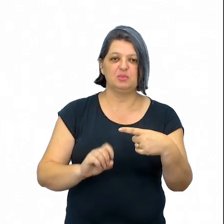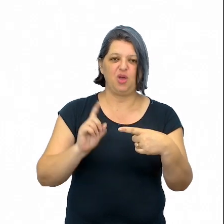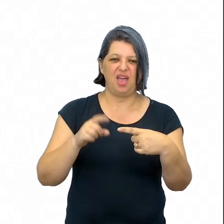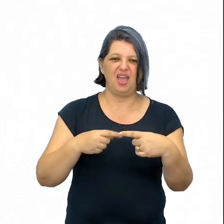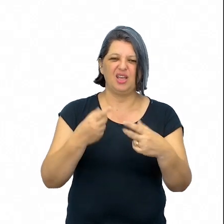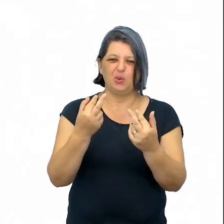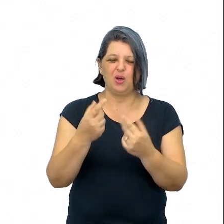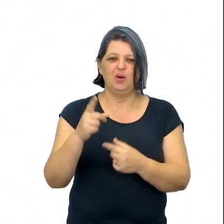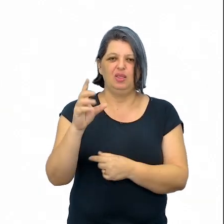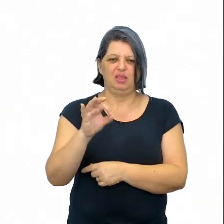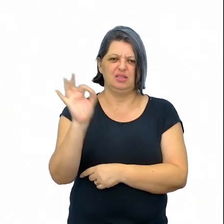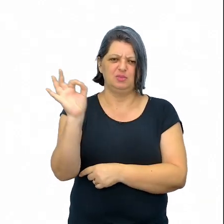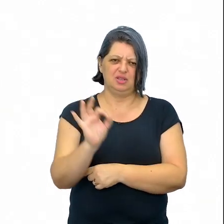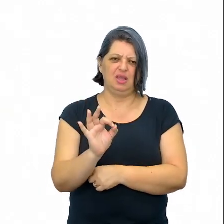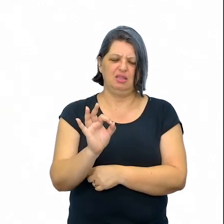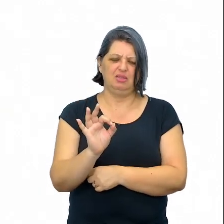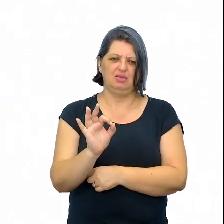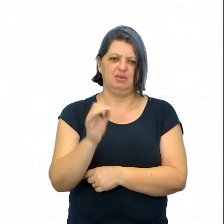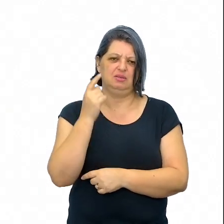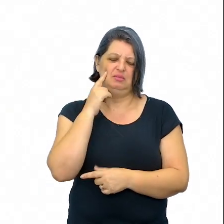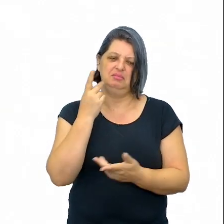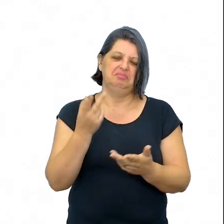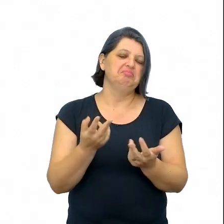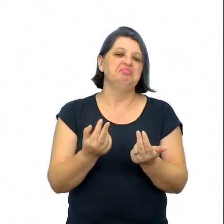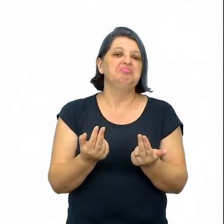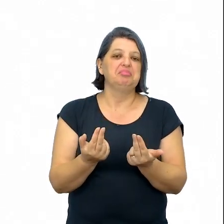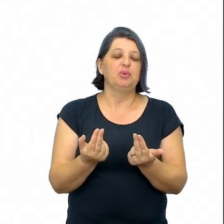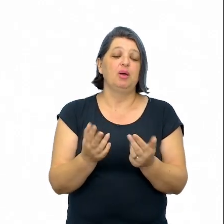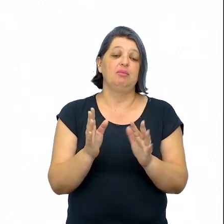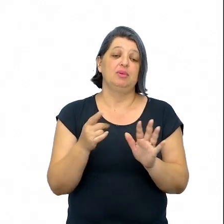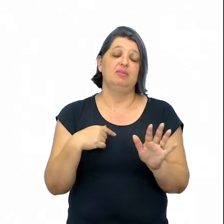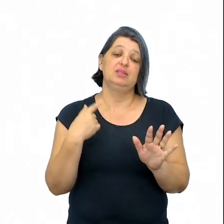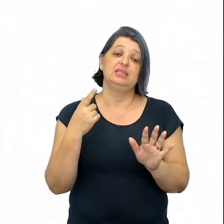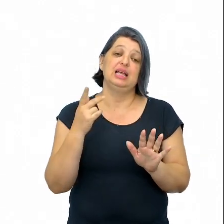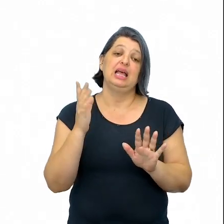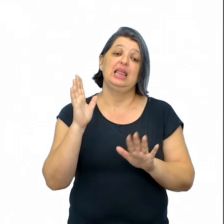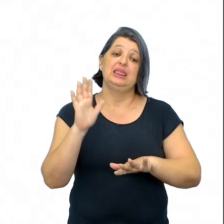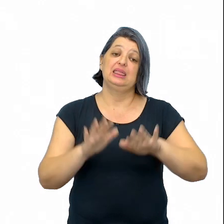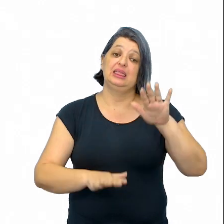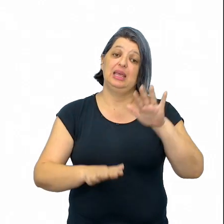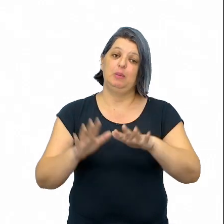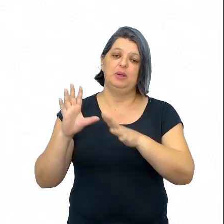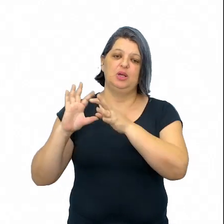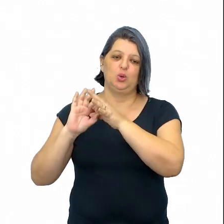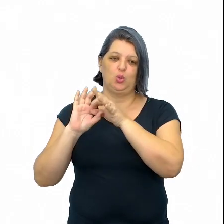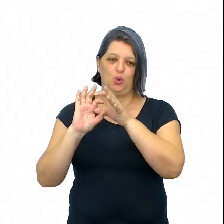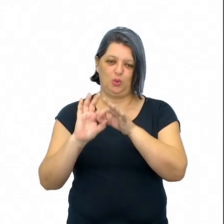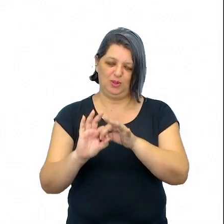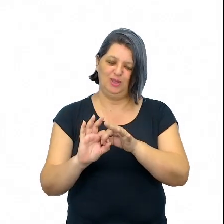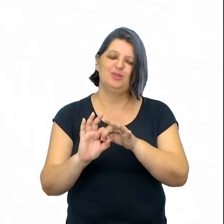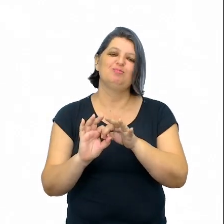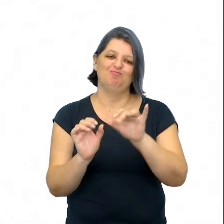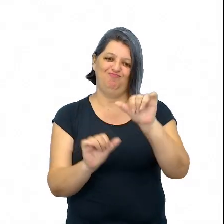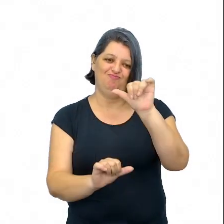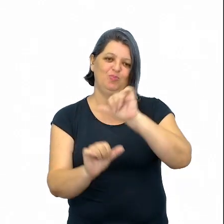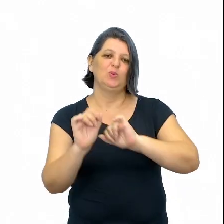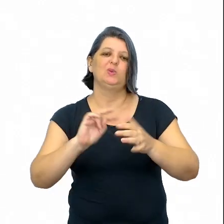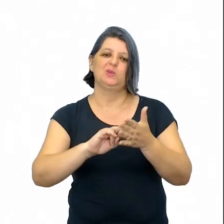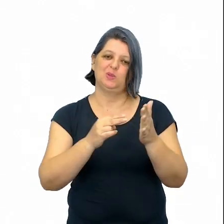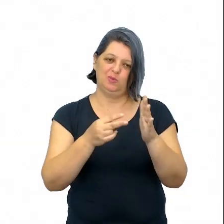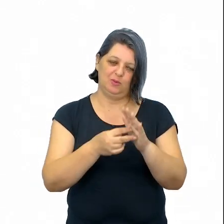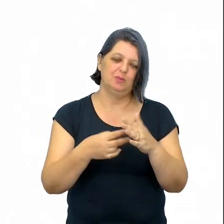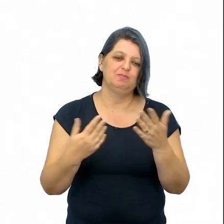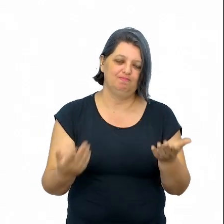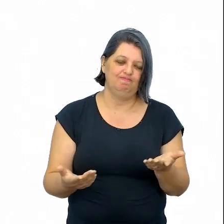10%? Apesar da representação ser a mesma coisa, mas dependendo do contexto que ela está, ela muda o seu significado. Ela pode ser